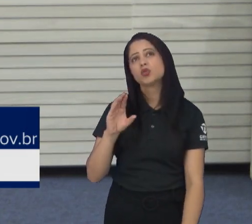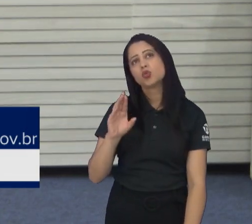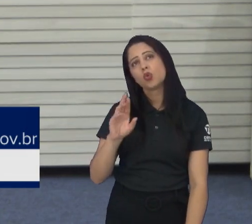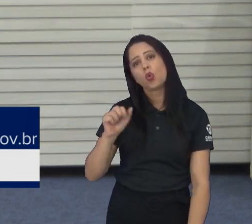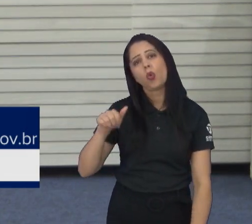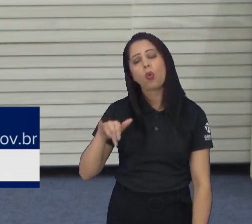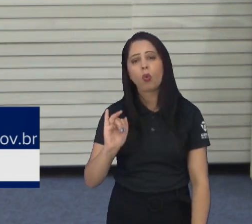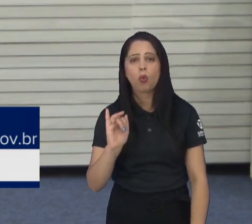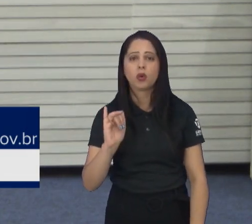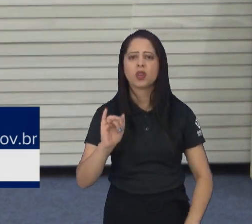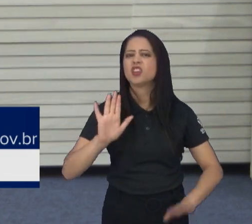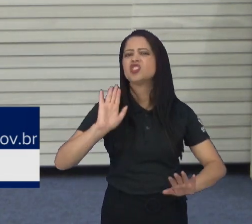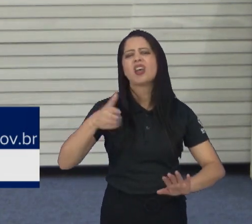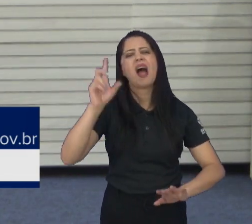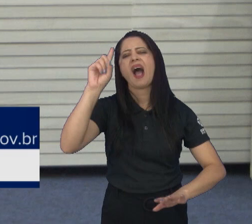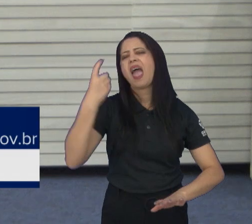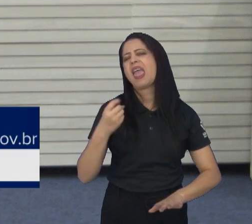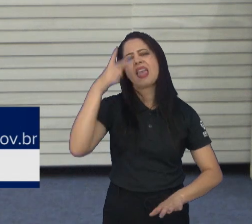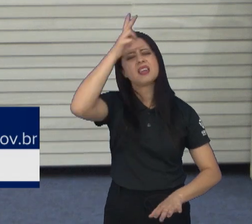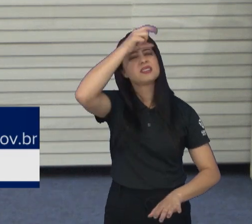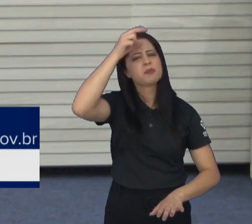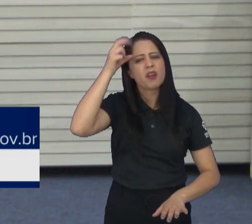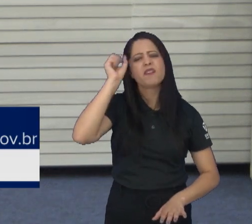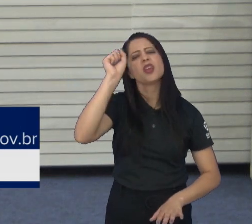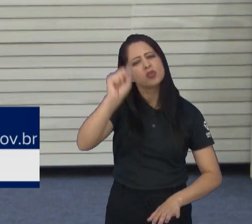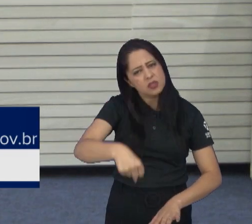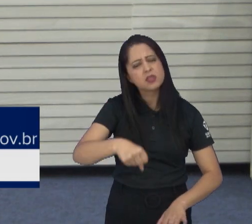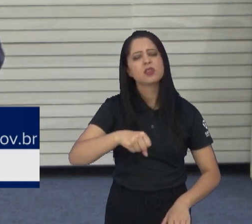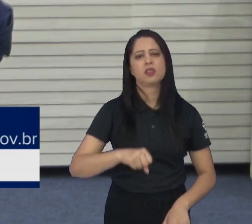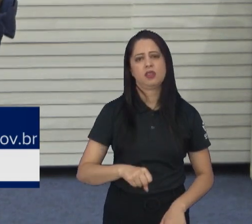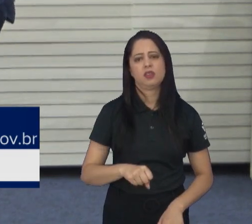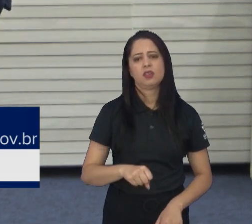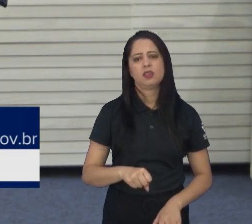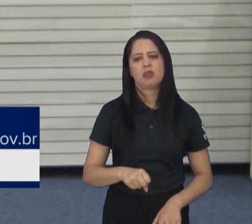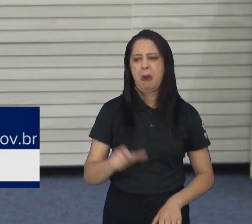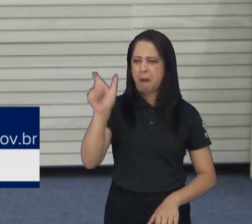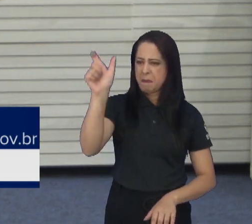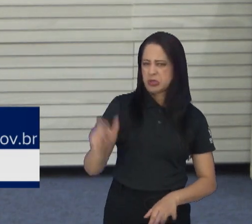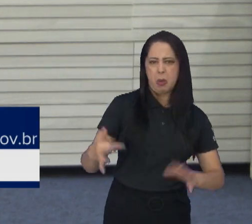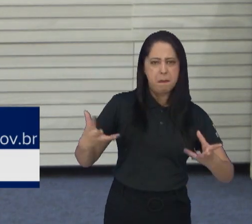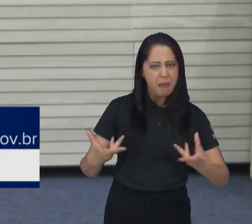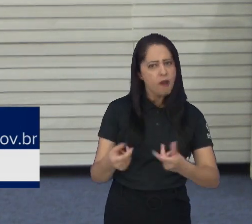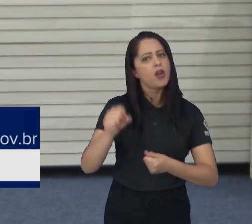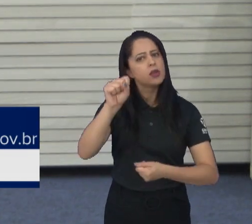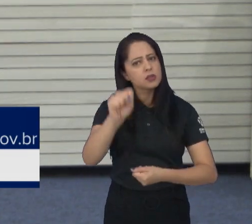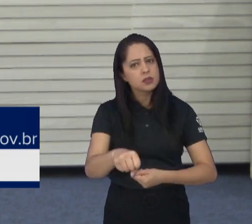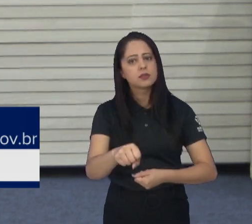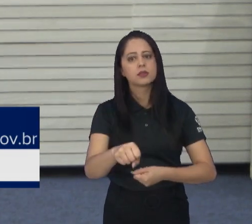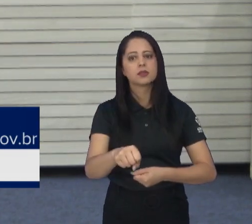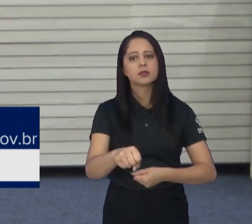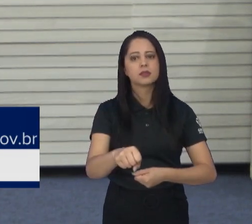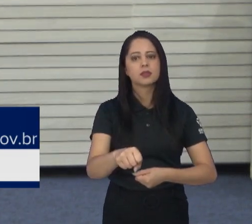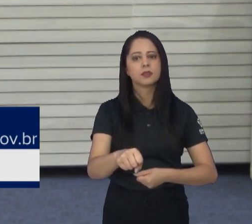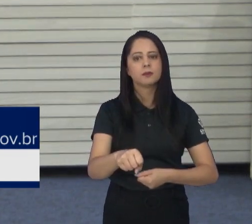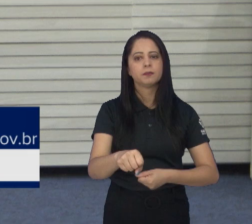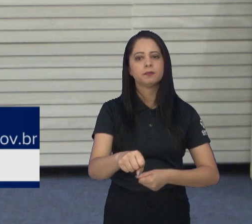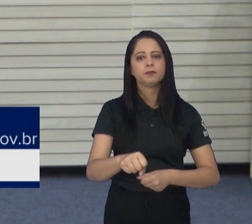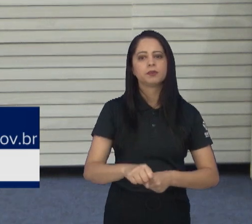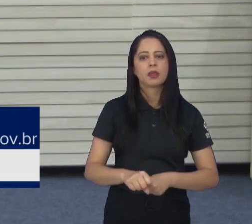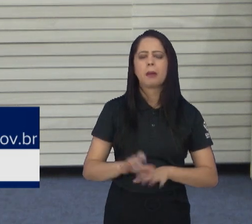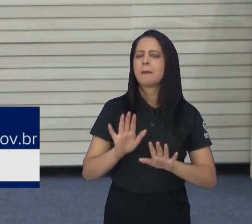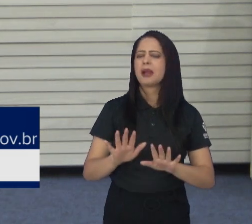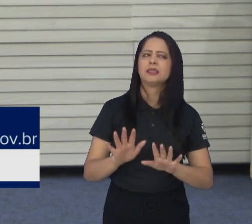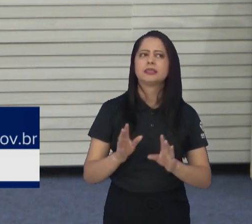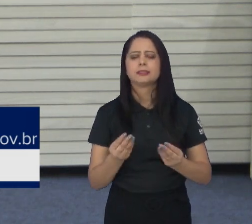prefeito da cidade já. É uma pessoa bem vista na cidade, sim. É uma excelente pessoa, sim. Quando eu estive com o Cury faz algum tempo,